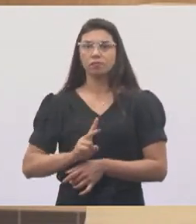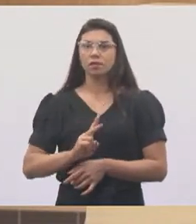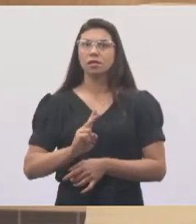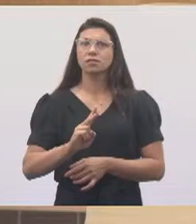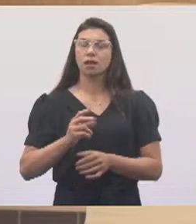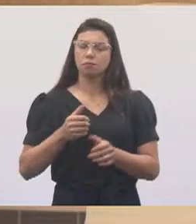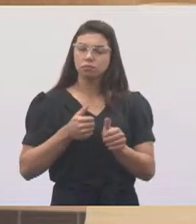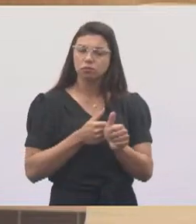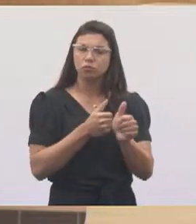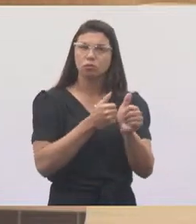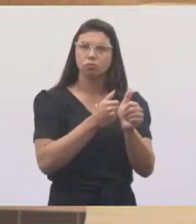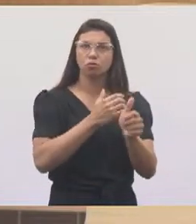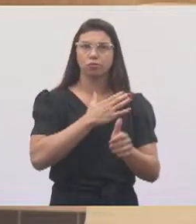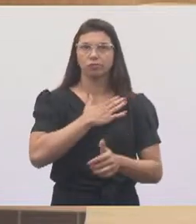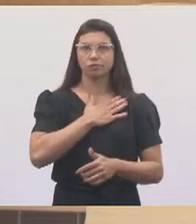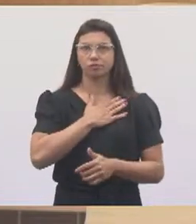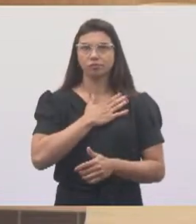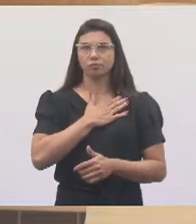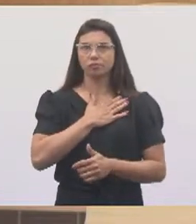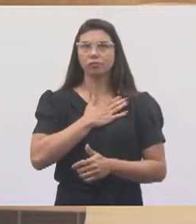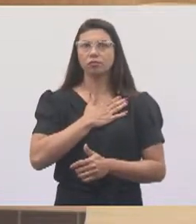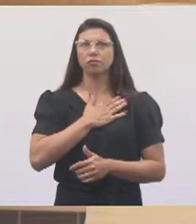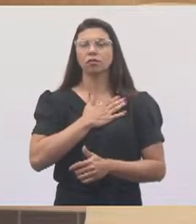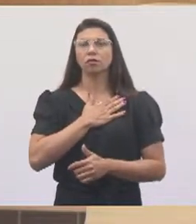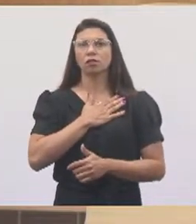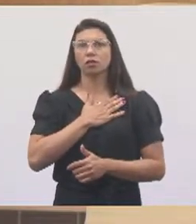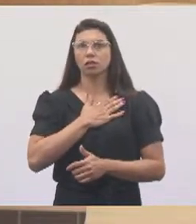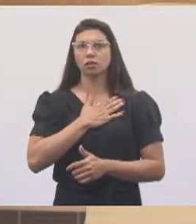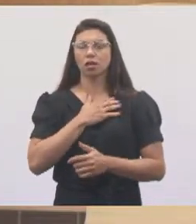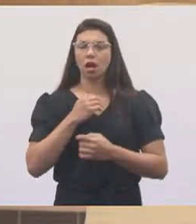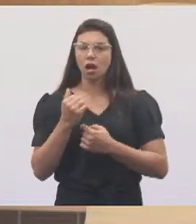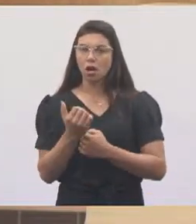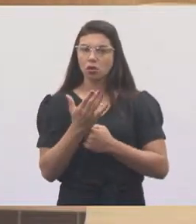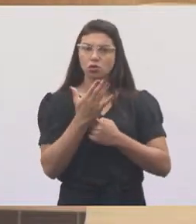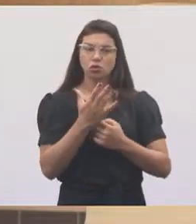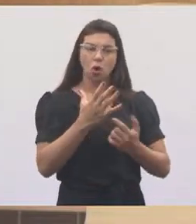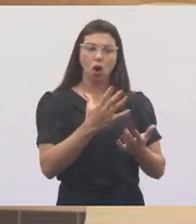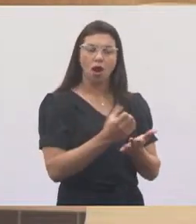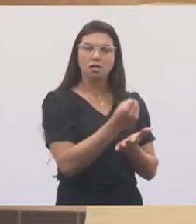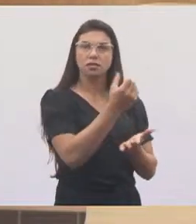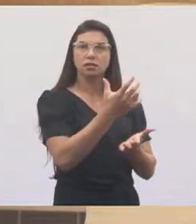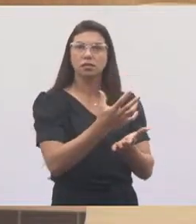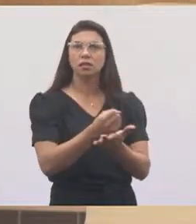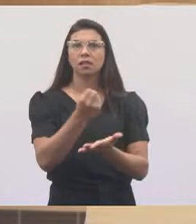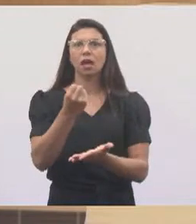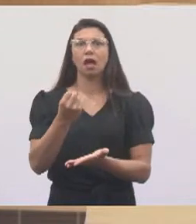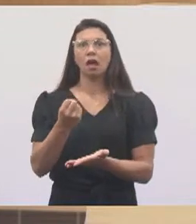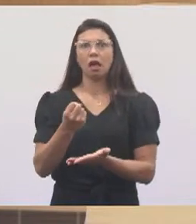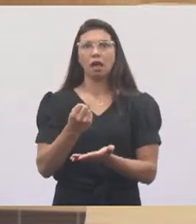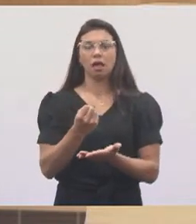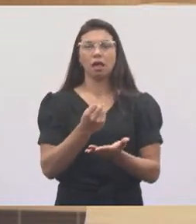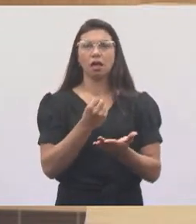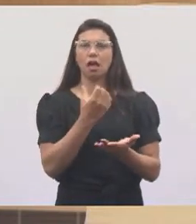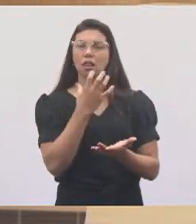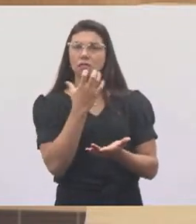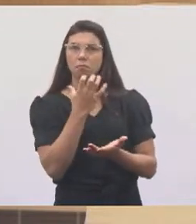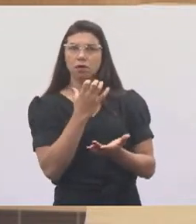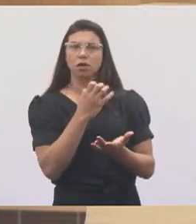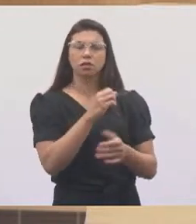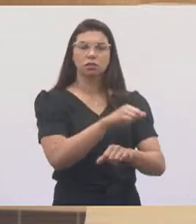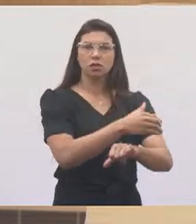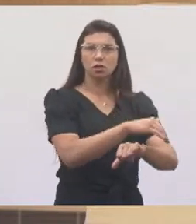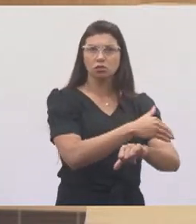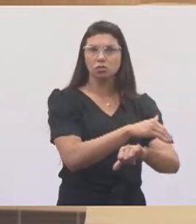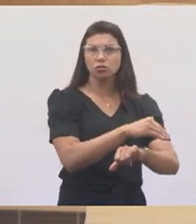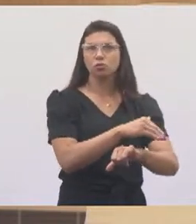nos acompanhou. Dr. Thales ajudou a gente a resgatar alguns animais, junto com a diretoria de maus